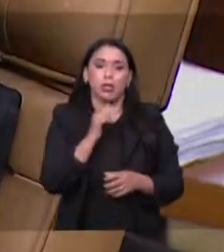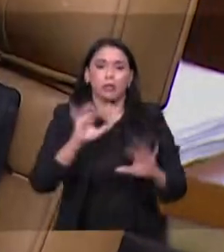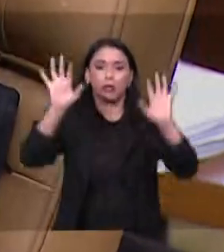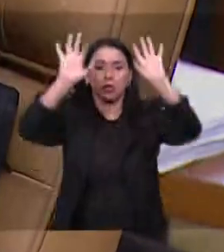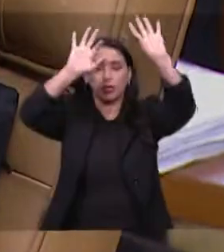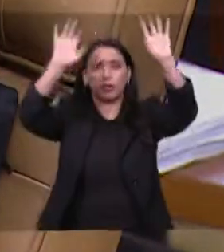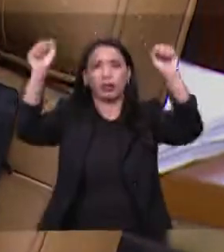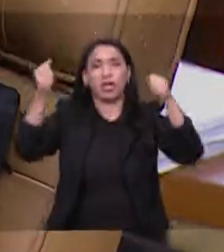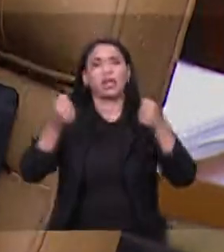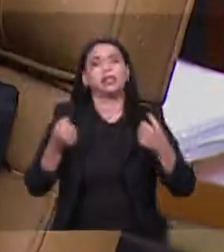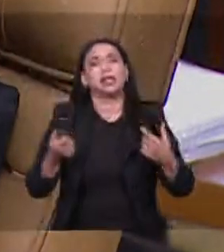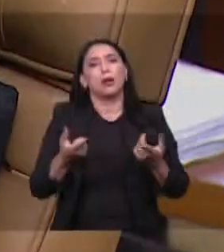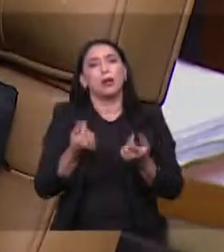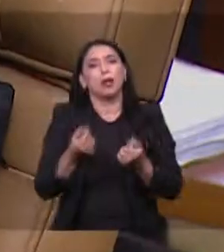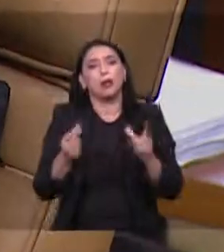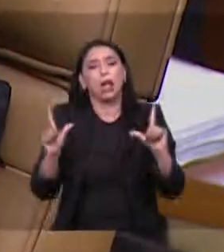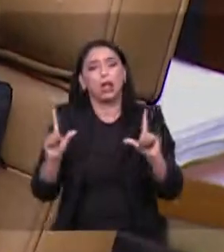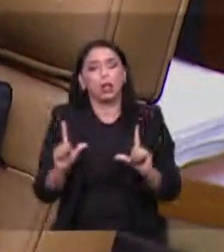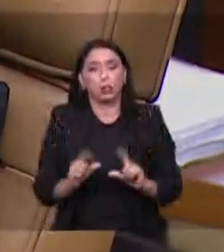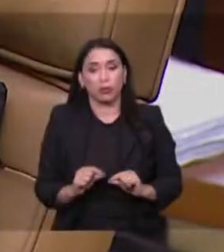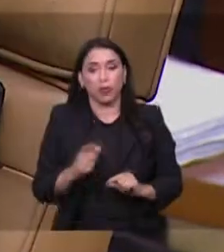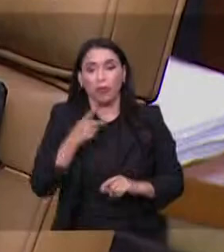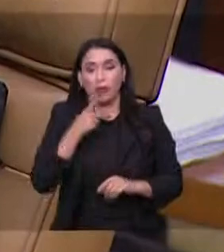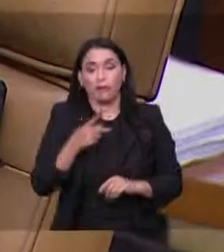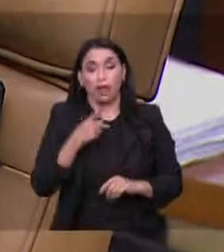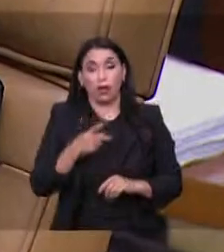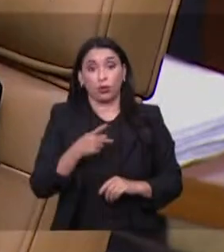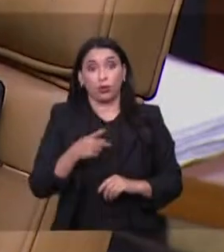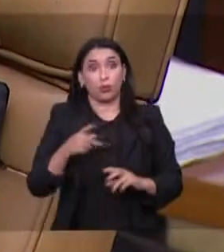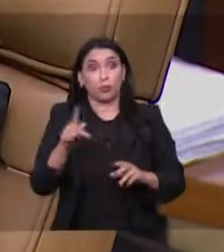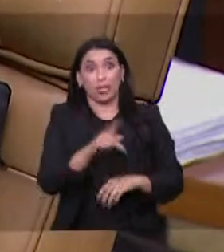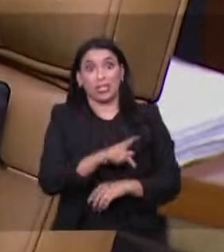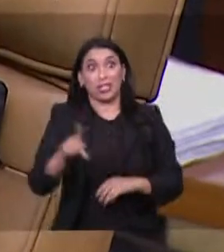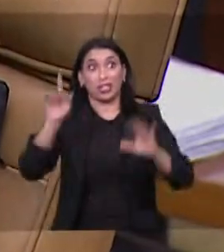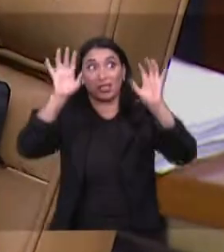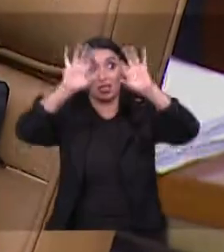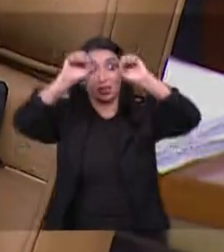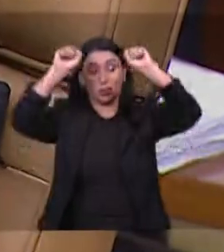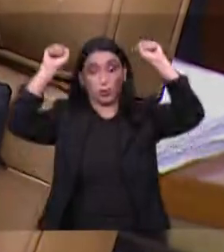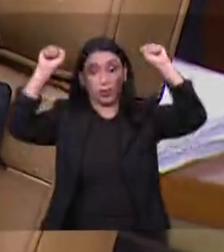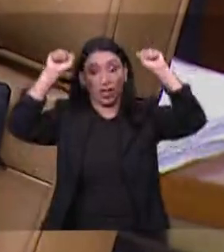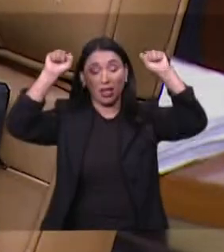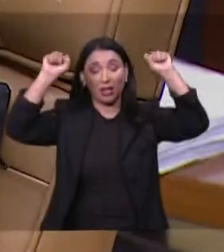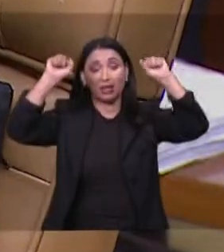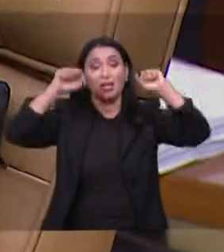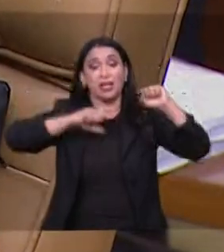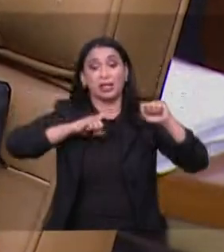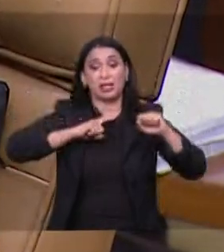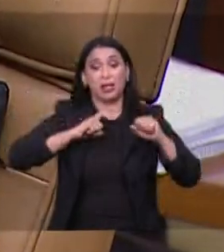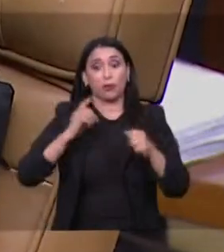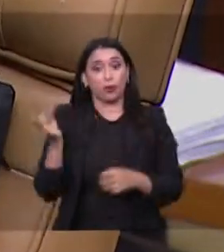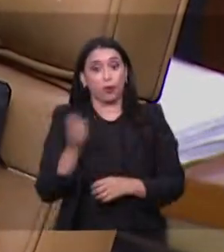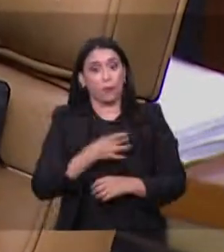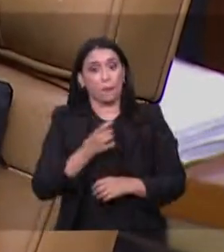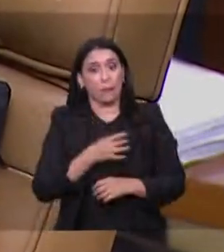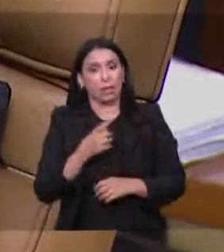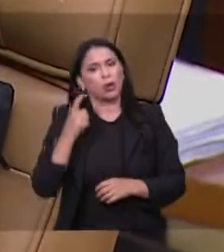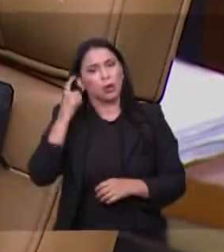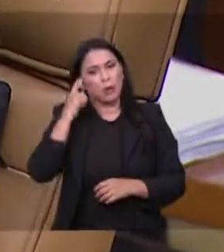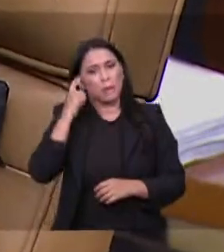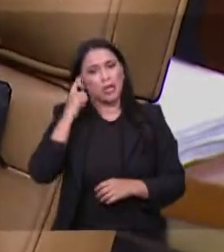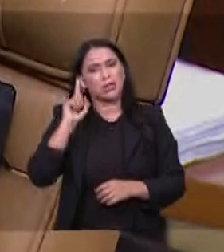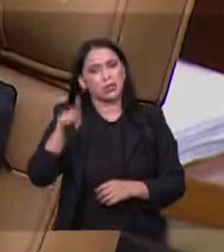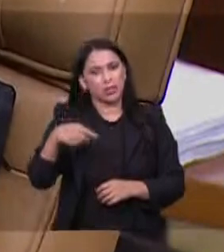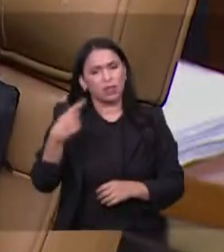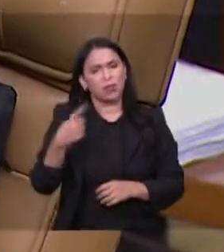uma reportagem que os presidentes dos tribunais estavam apavorados e evidentemente, que eu entendo que isso vai estourar mais cedo ou